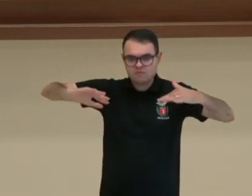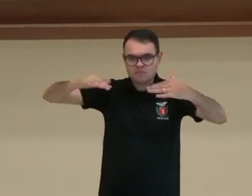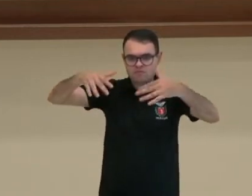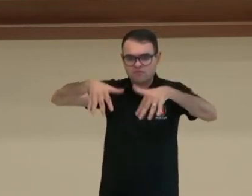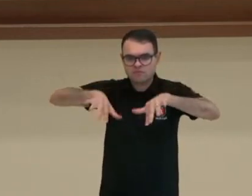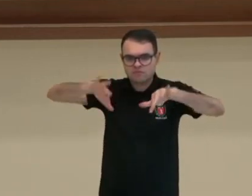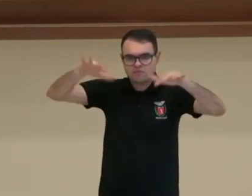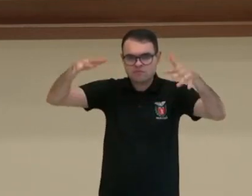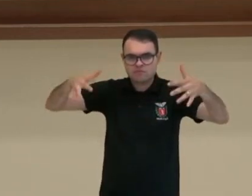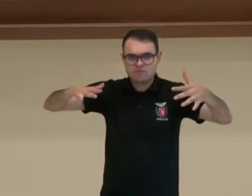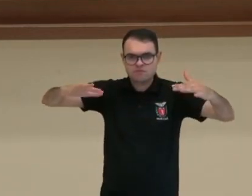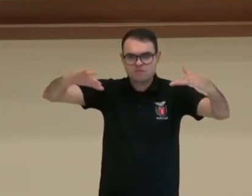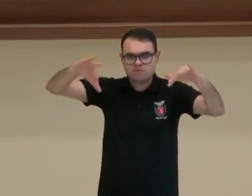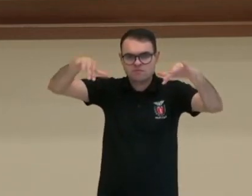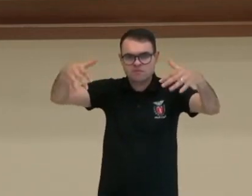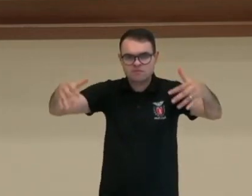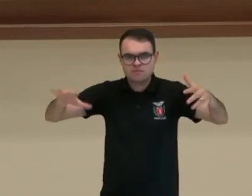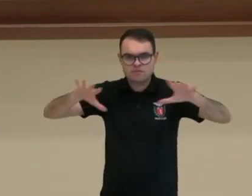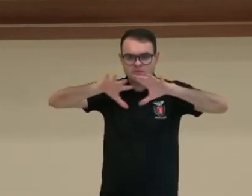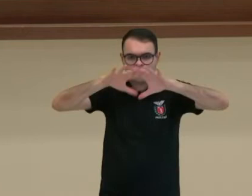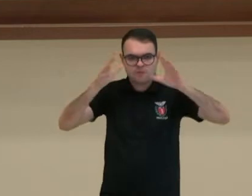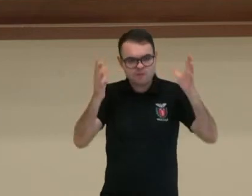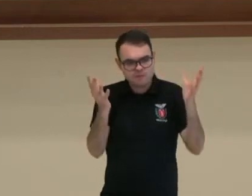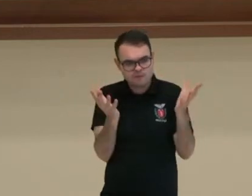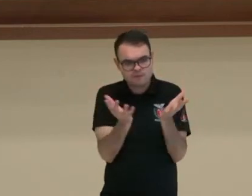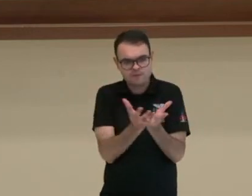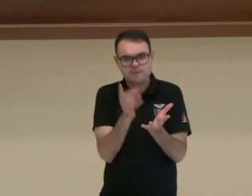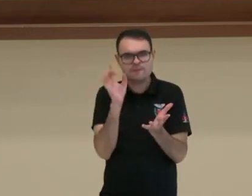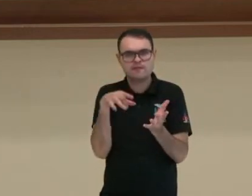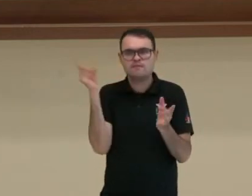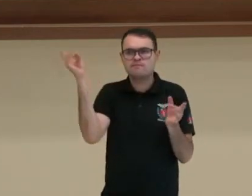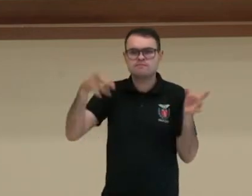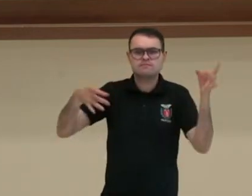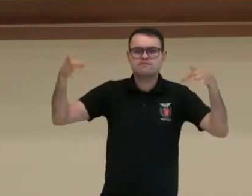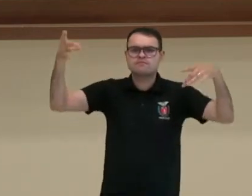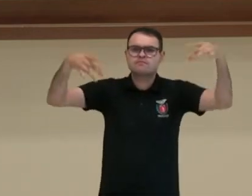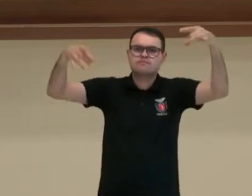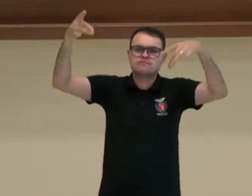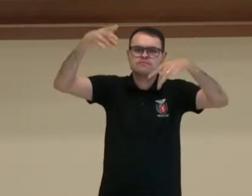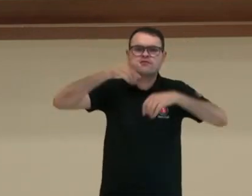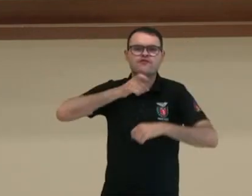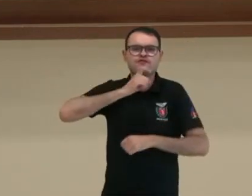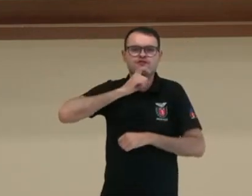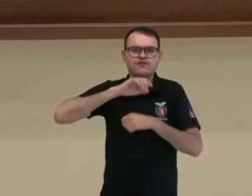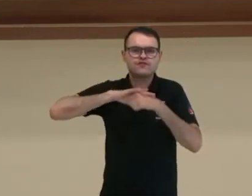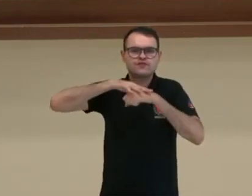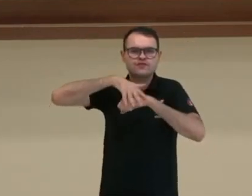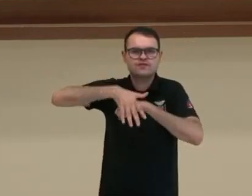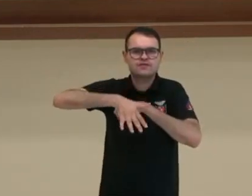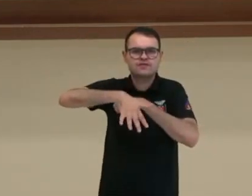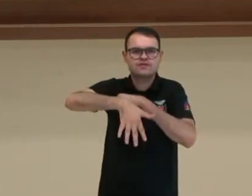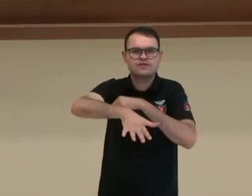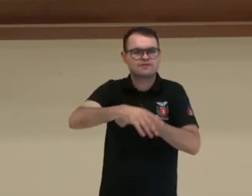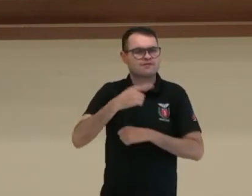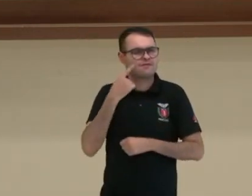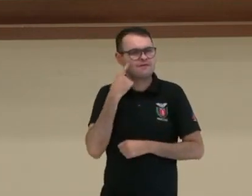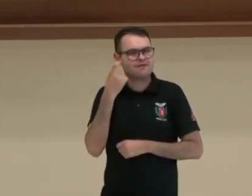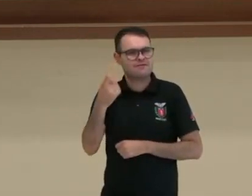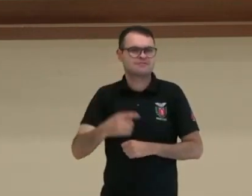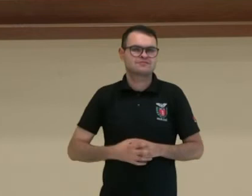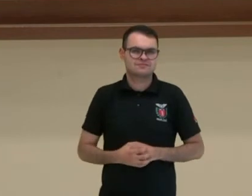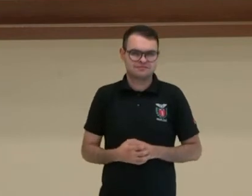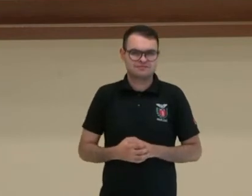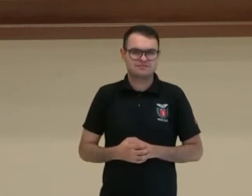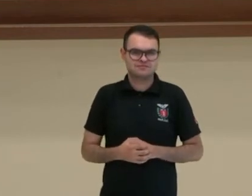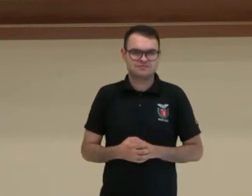mais superficial do nosso planeta, é do resfriamento dessa lava. Olha que interessante. Como